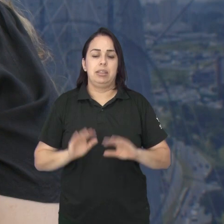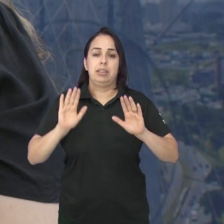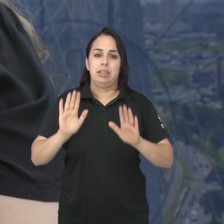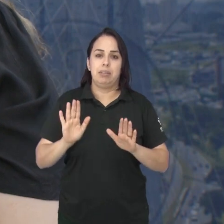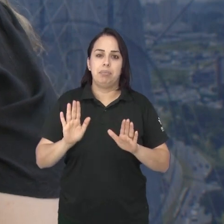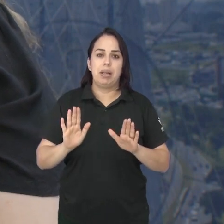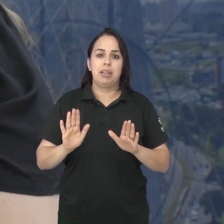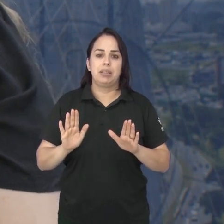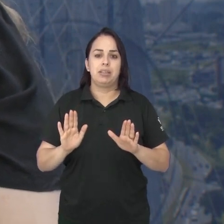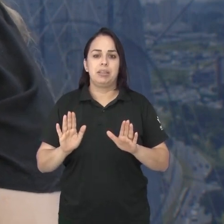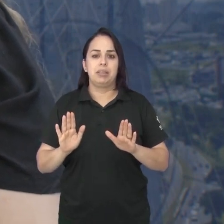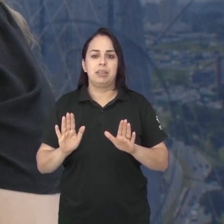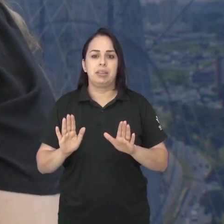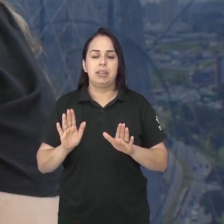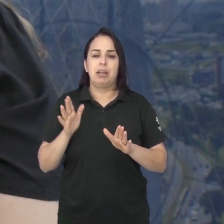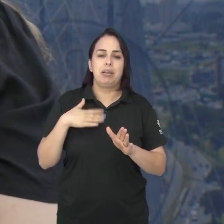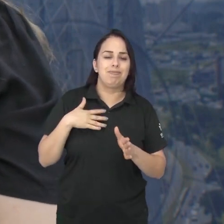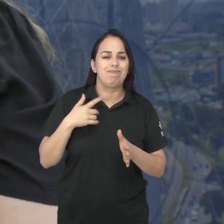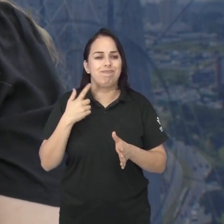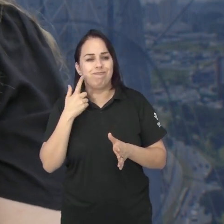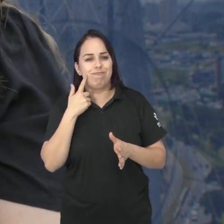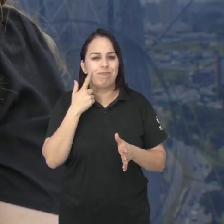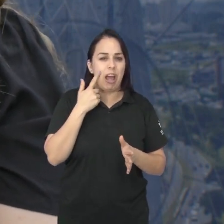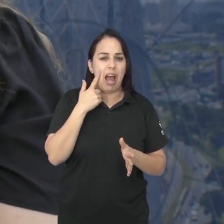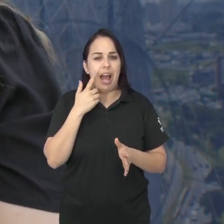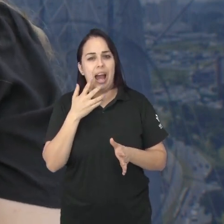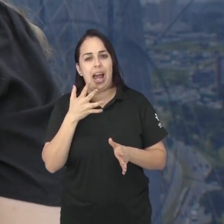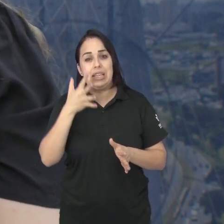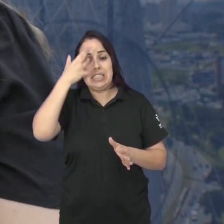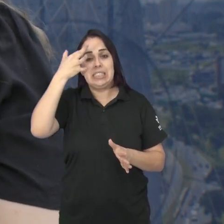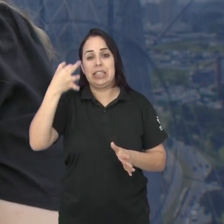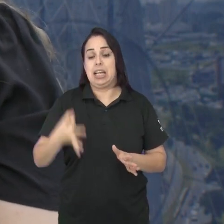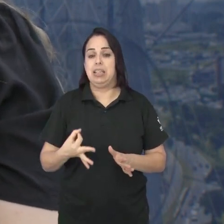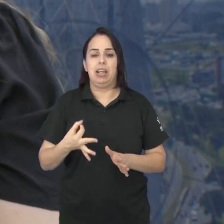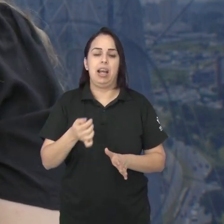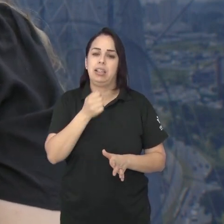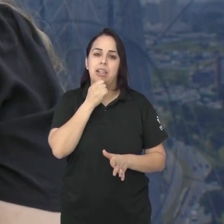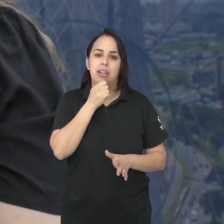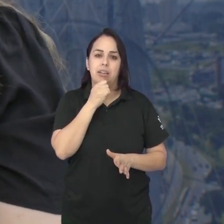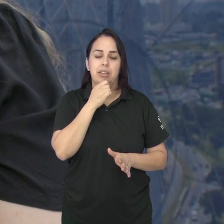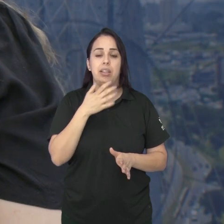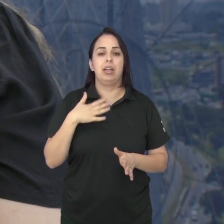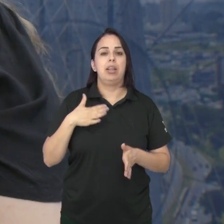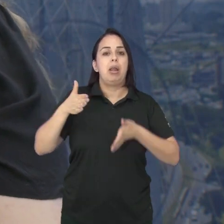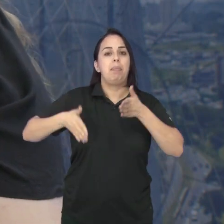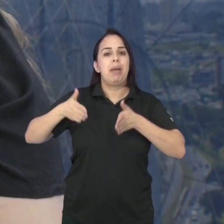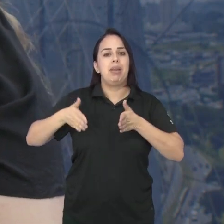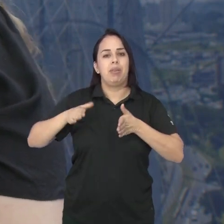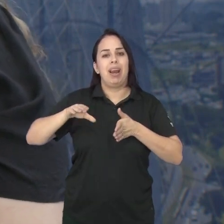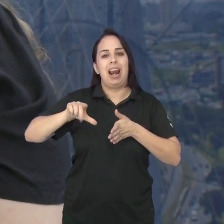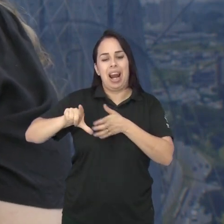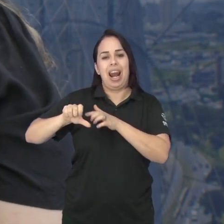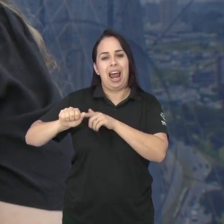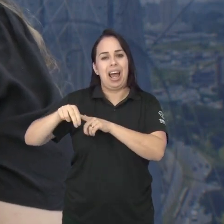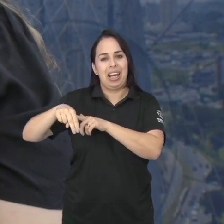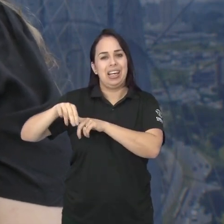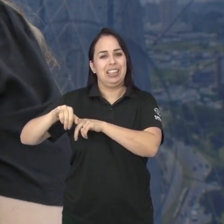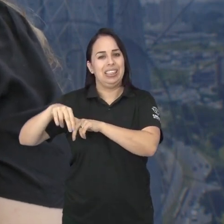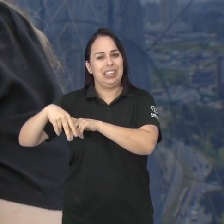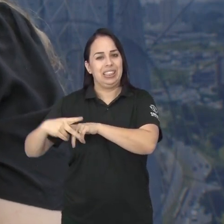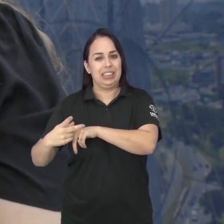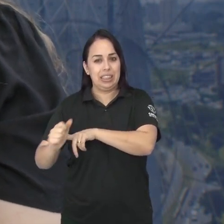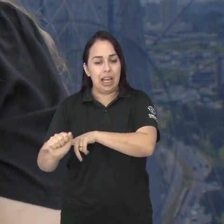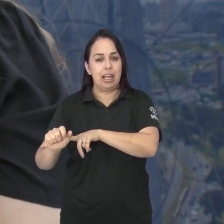gente fala de precipitação, está um pouco incerto, porque, como eu falei anteriormente, a gente está em época de laninha. Laninha deixa aqui